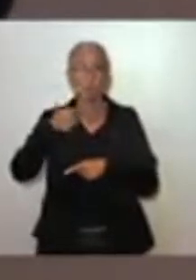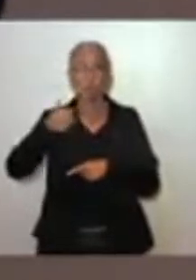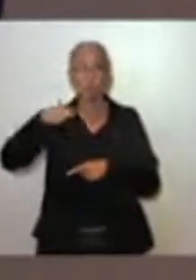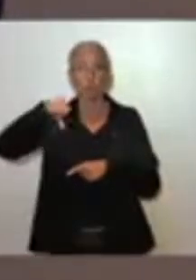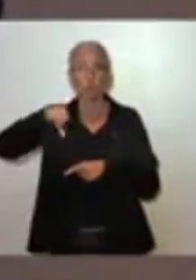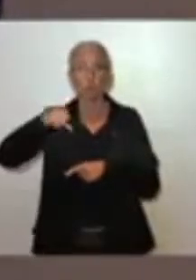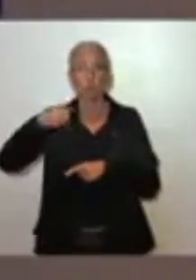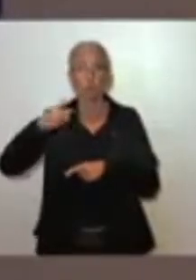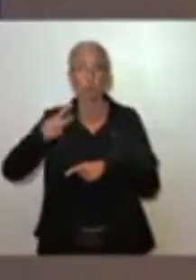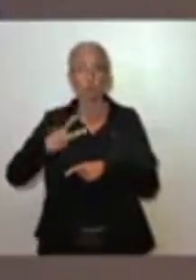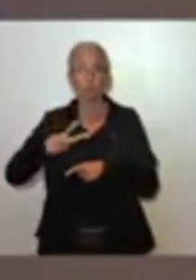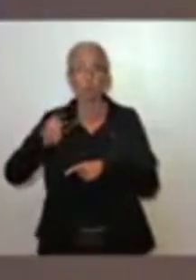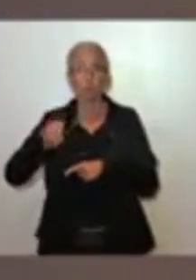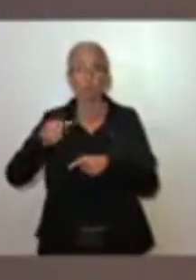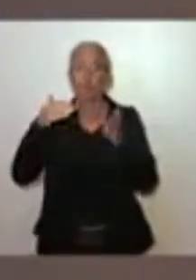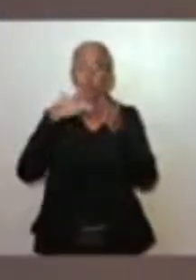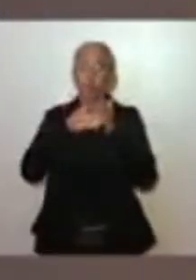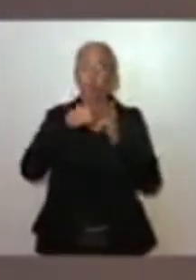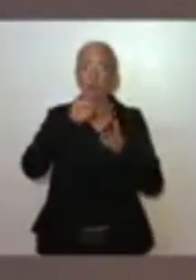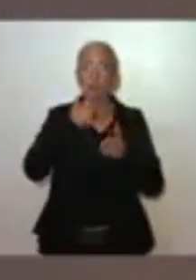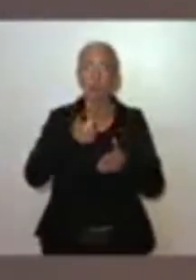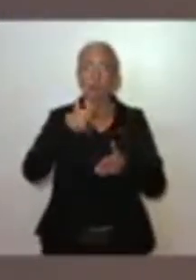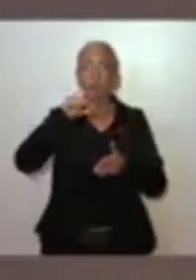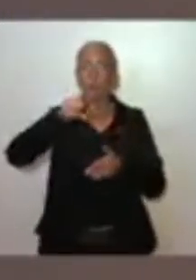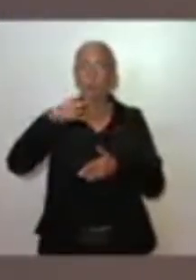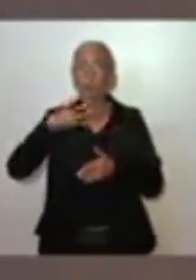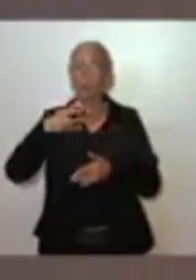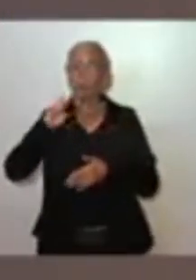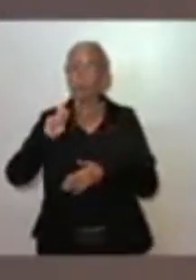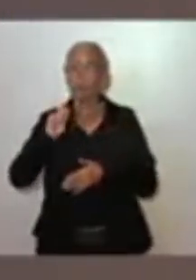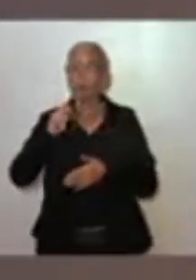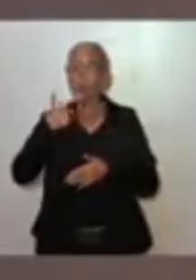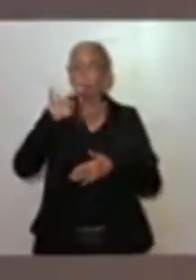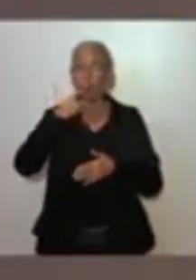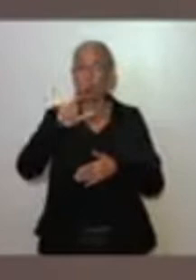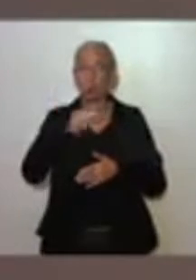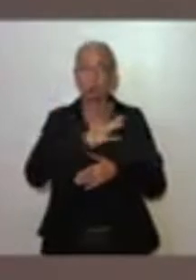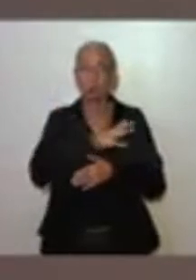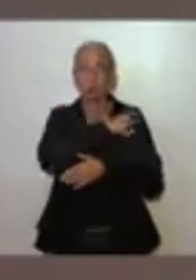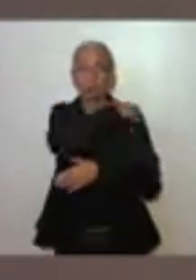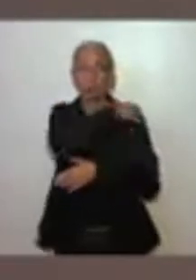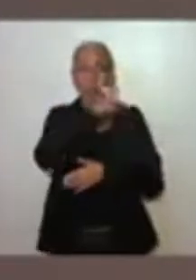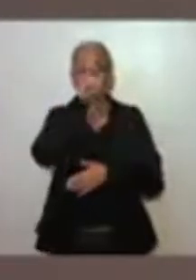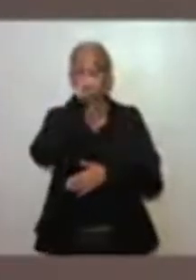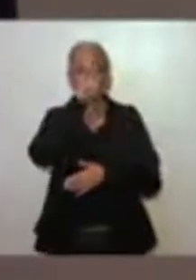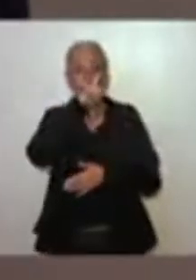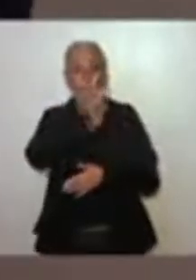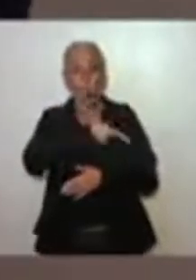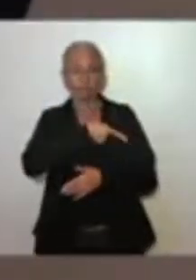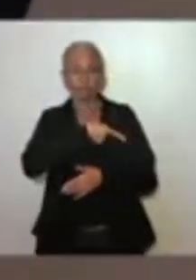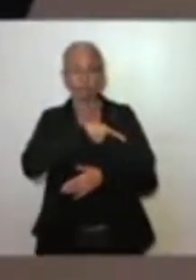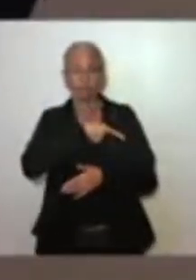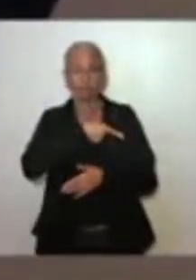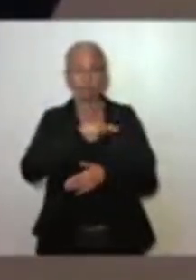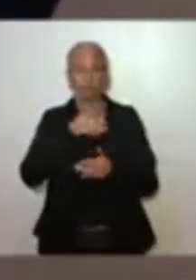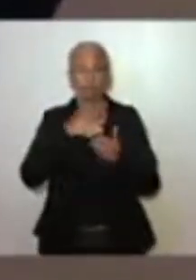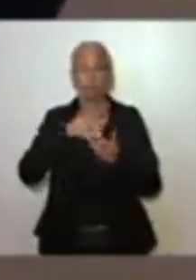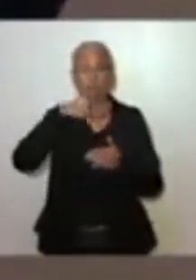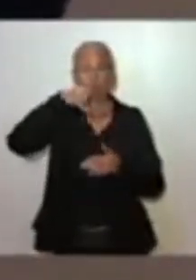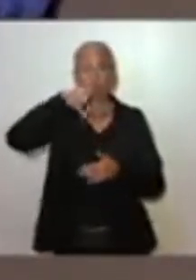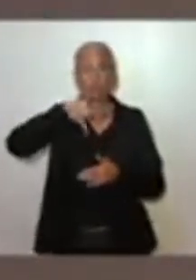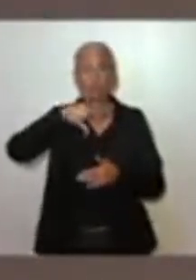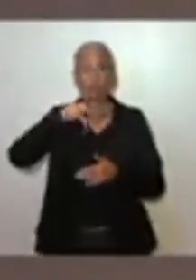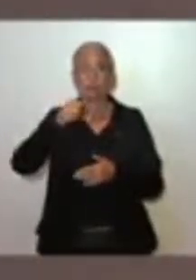1937/1945 e outra o regime militar a ditadura do regime militar que vai de